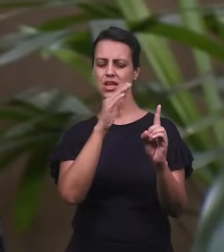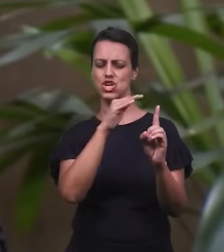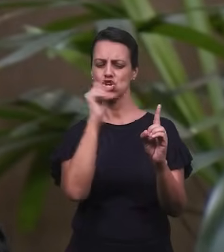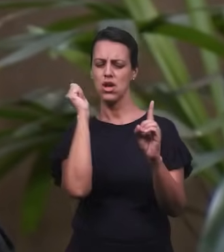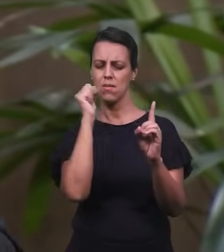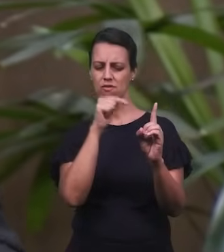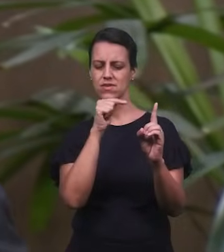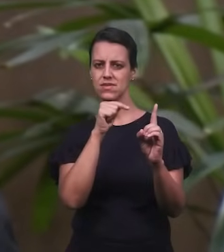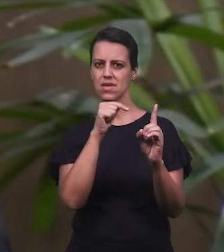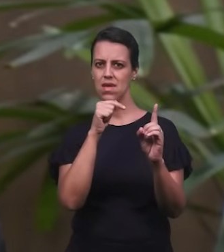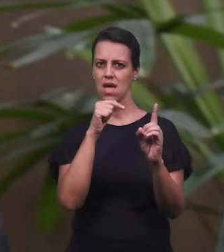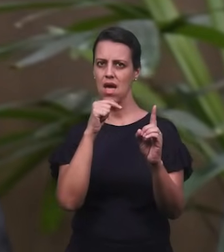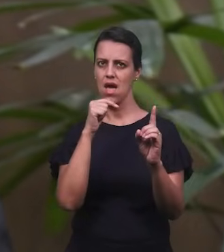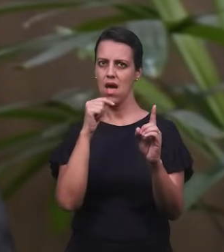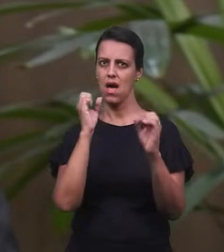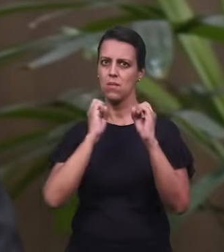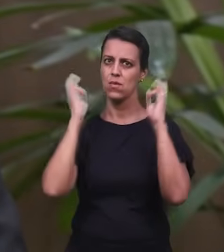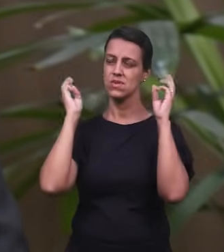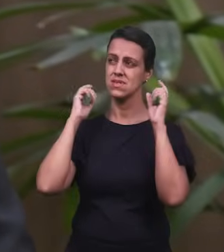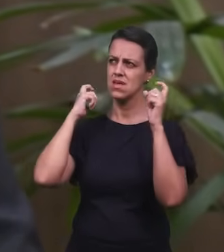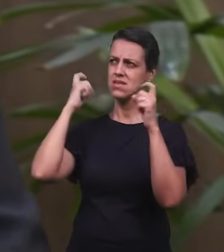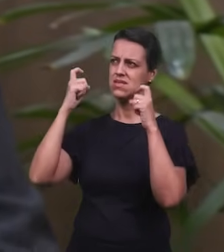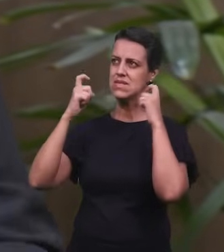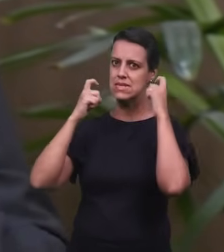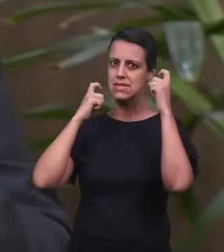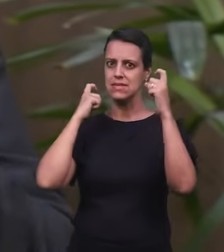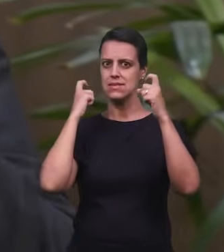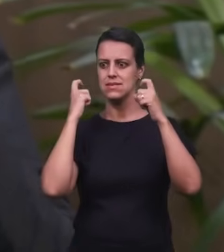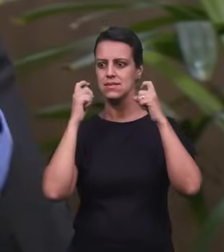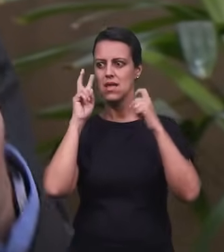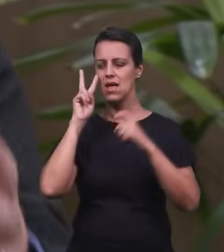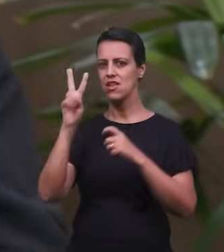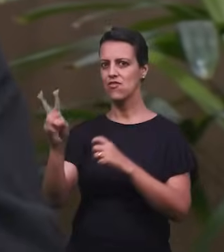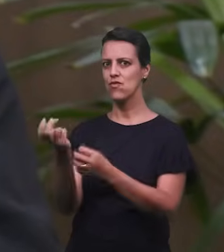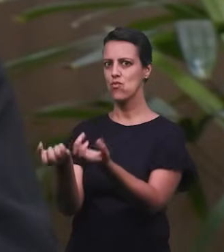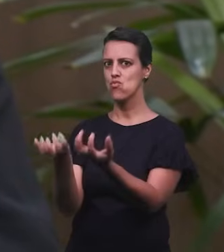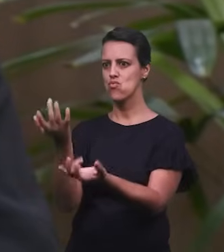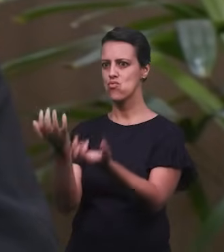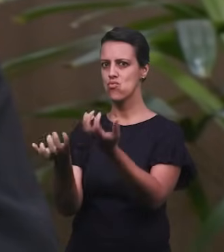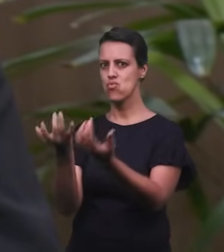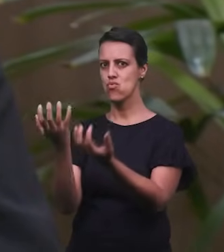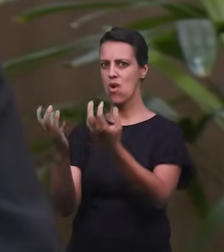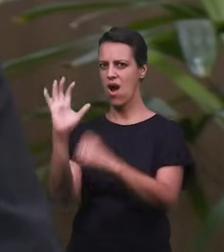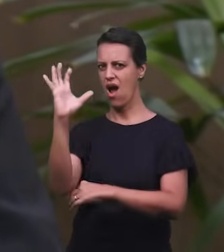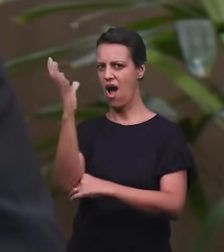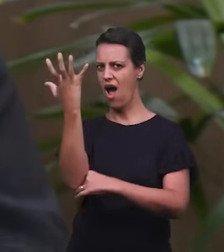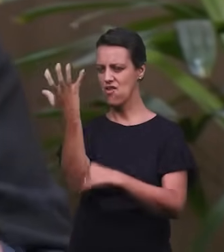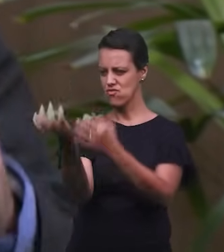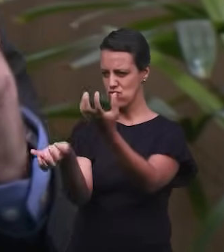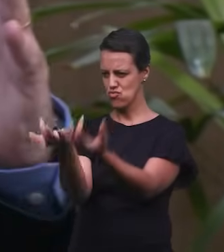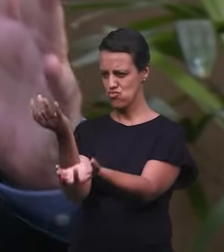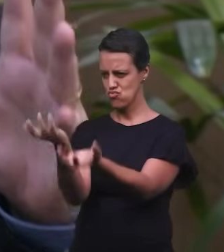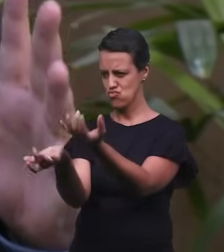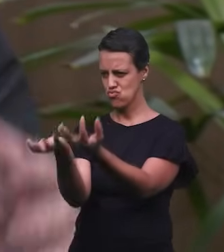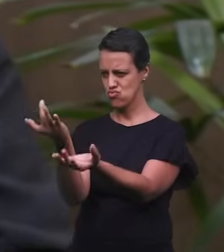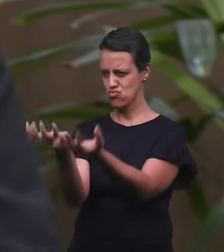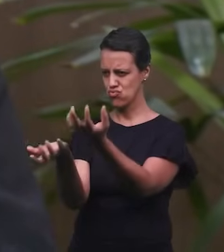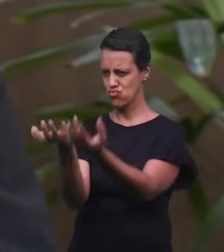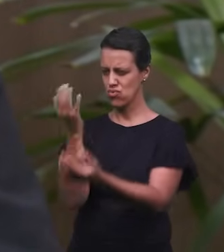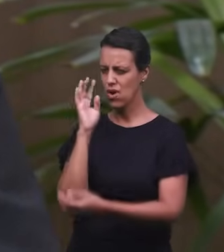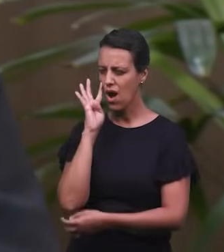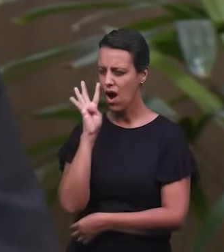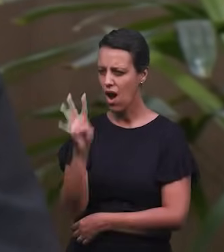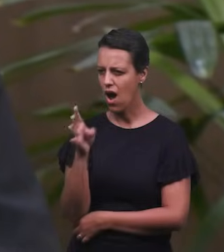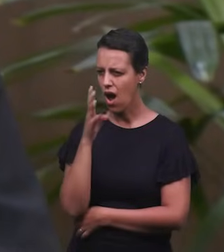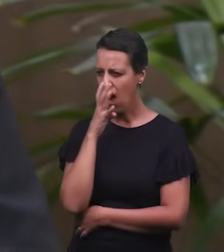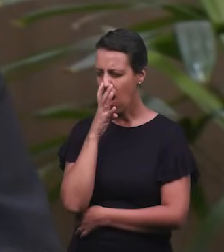ele tem aquela visão extraordinária da sarça, que estava envolvida no fogo que não consumia, ele se voltou para aquela